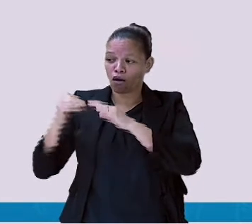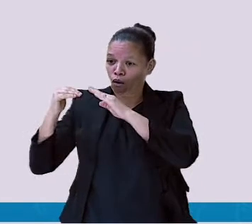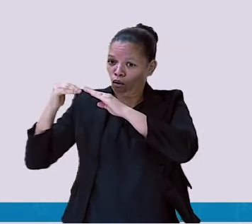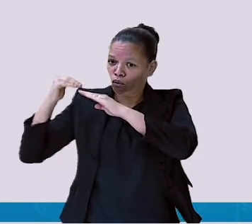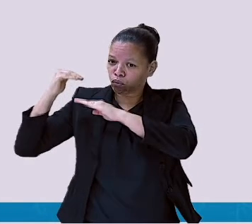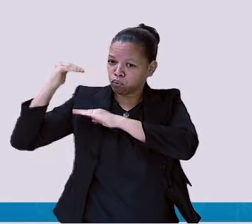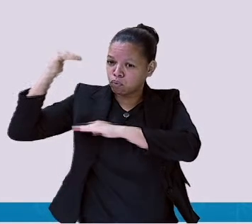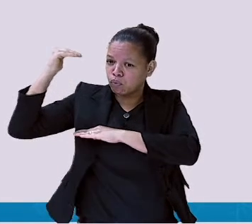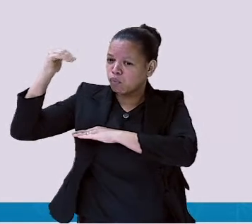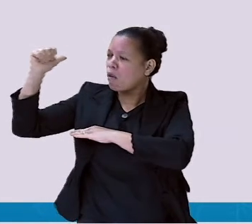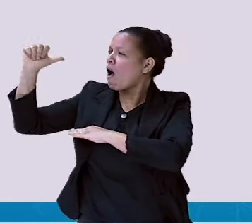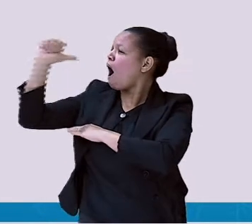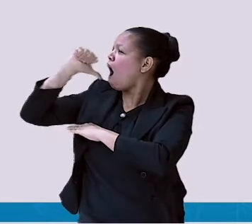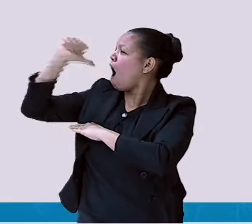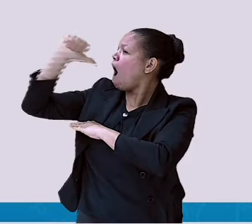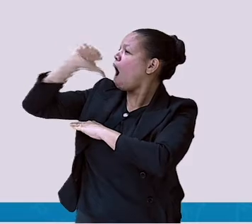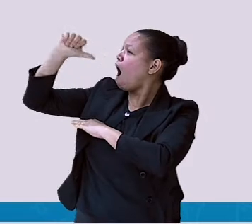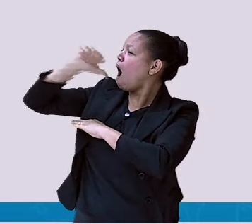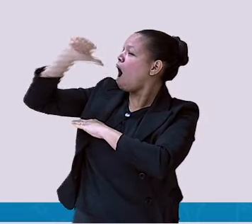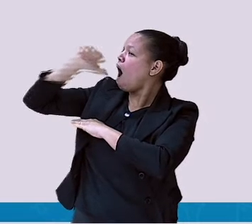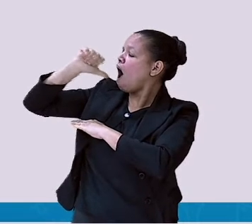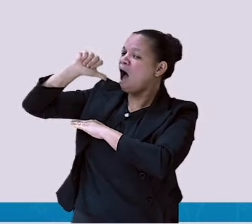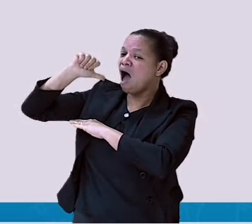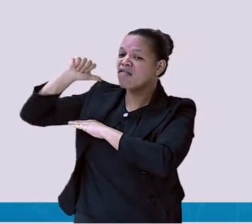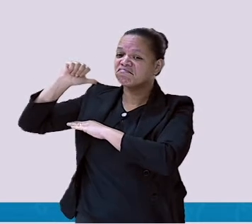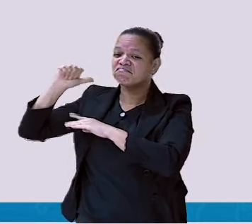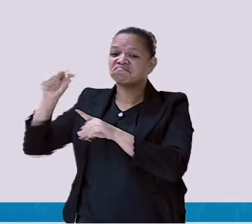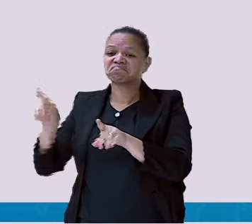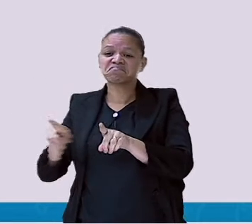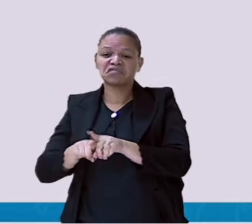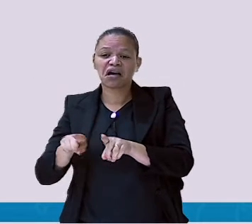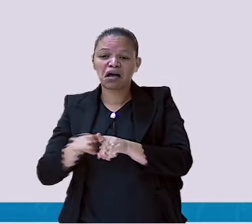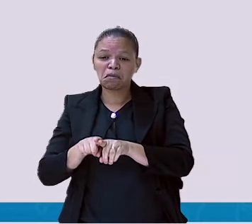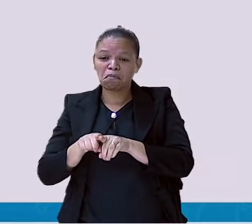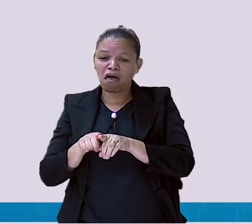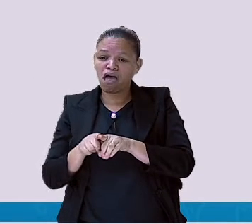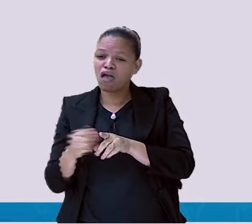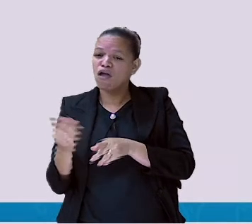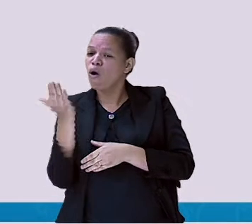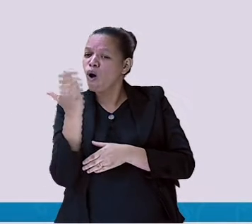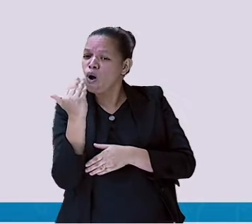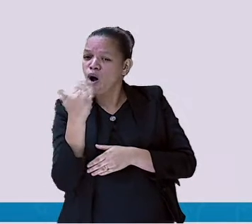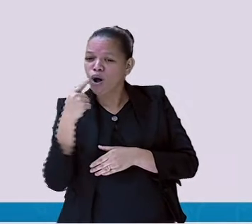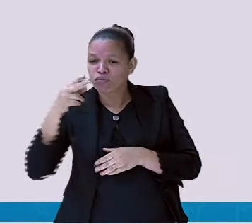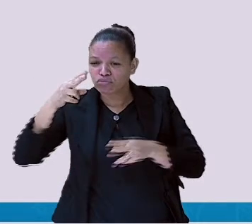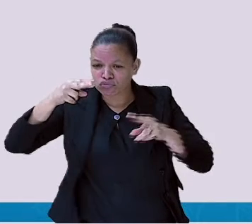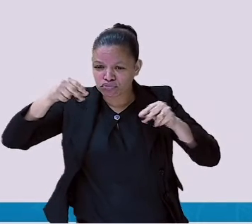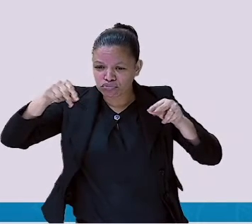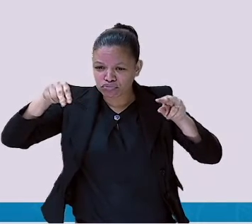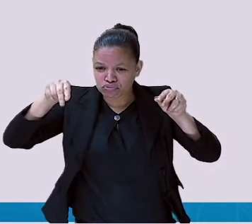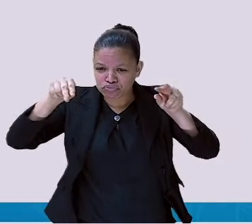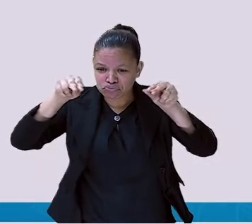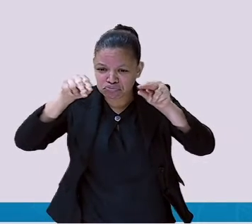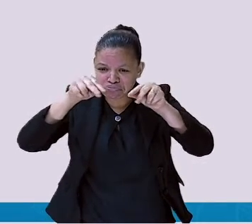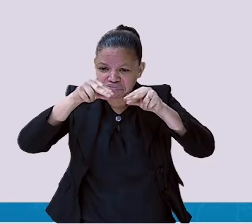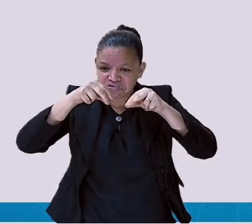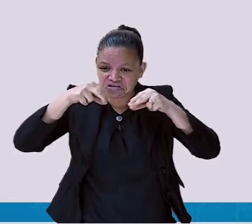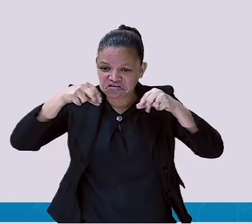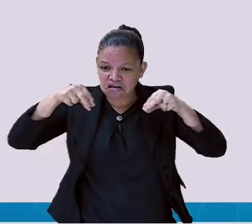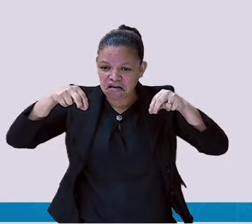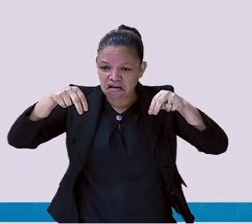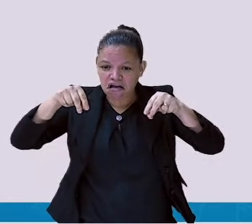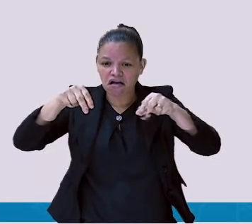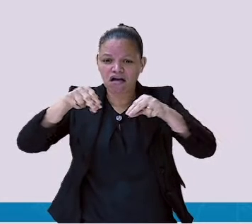de sal em excesso, geralmente em alimentos industrializados, é um excesso de sódio, tá? Que é o